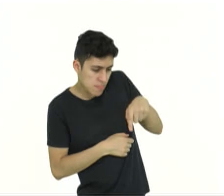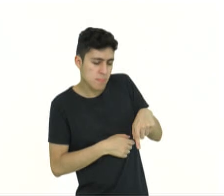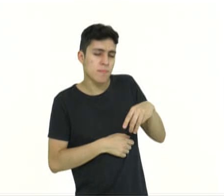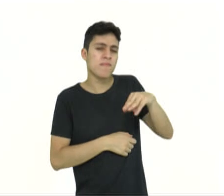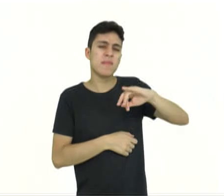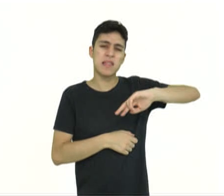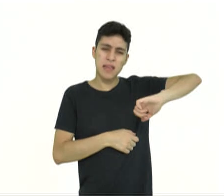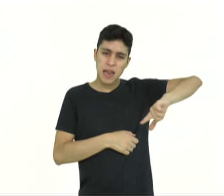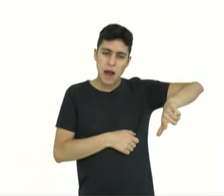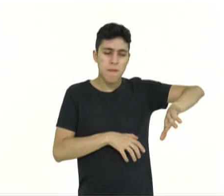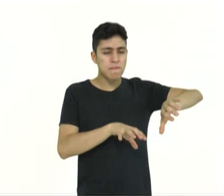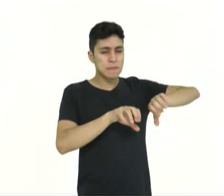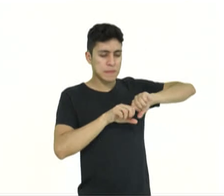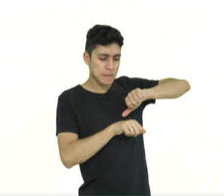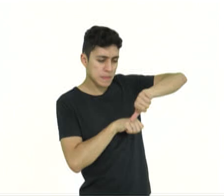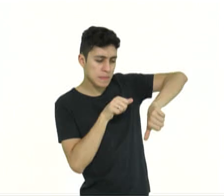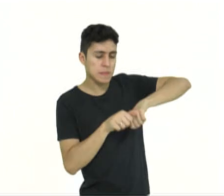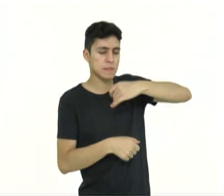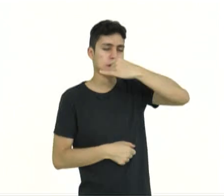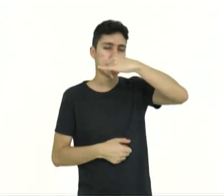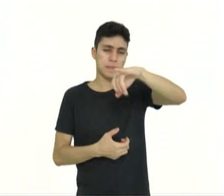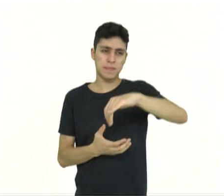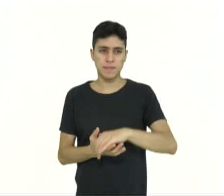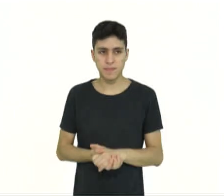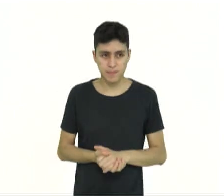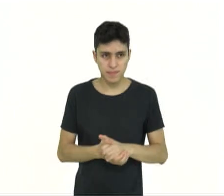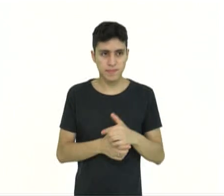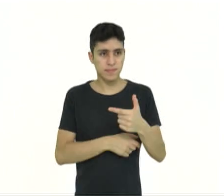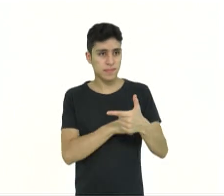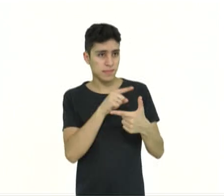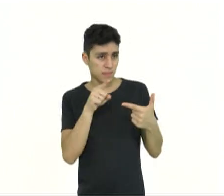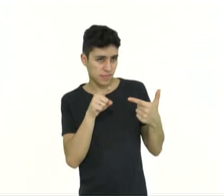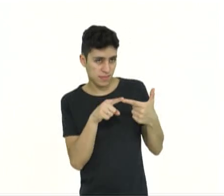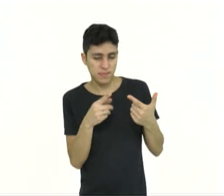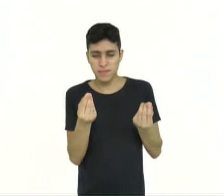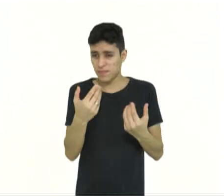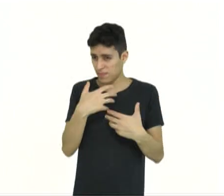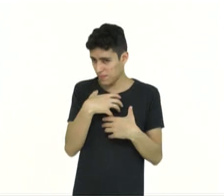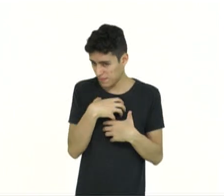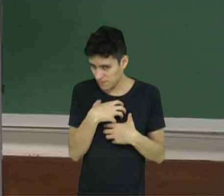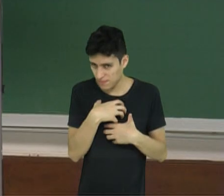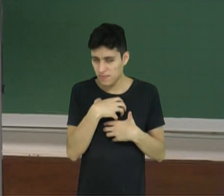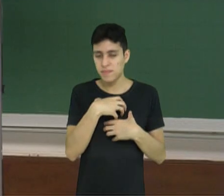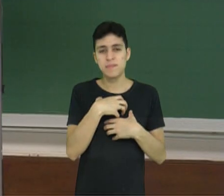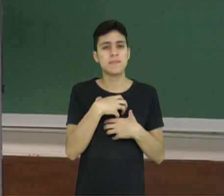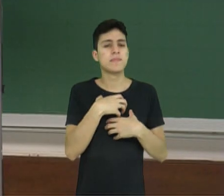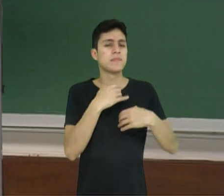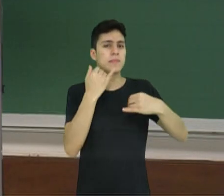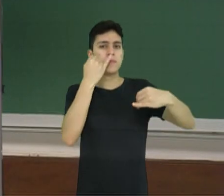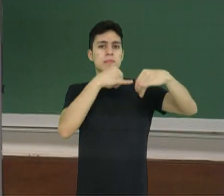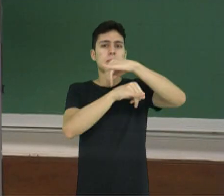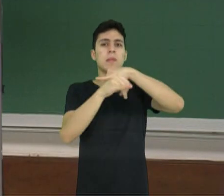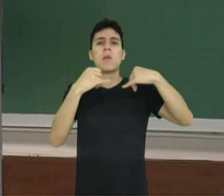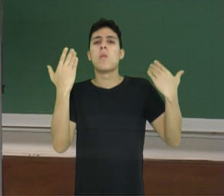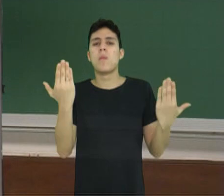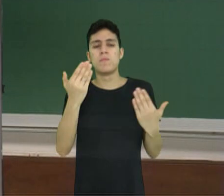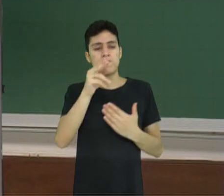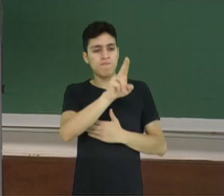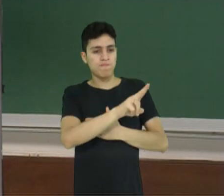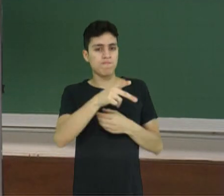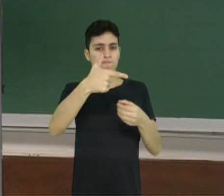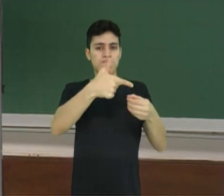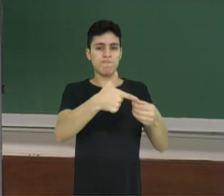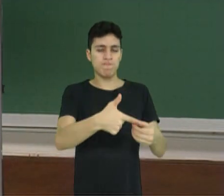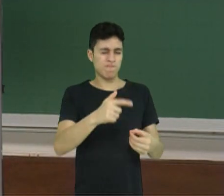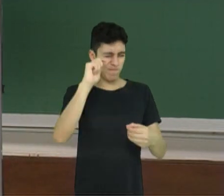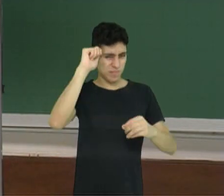energética. A segunda revolução, já temos uma mudança importantíssima na fonte energética, já passa a se usar o petróleo.